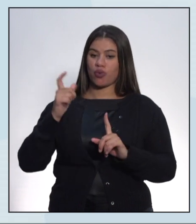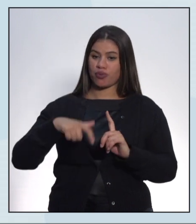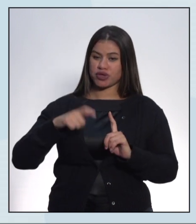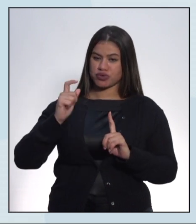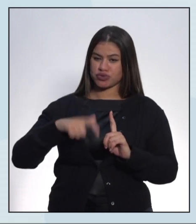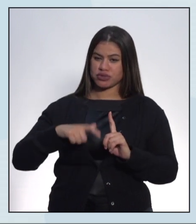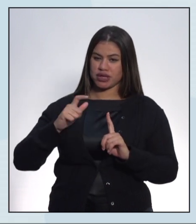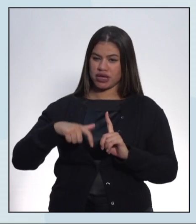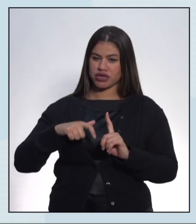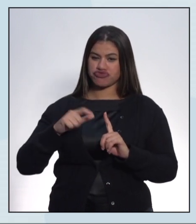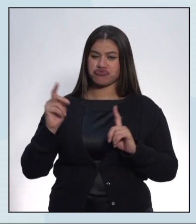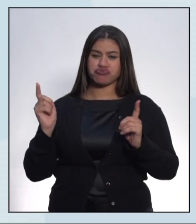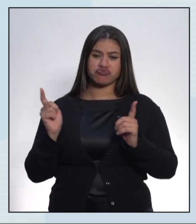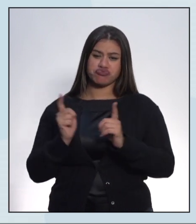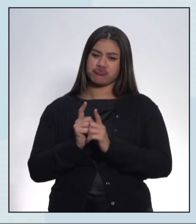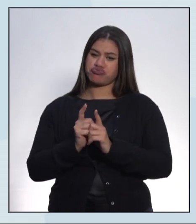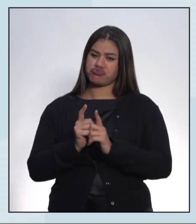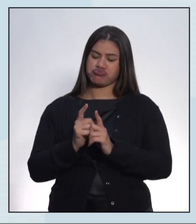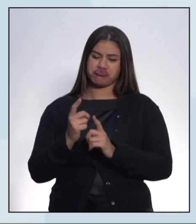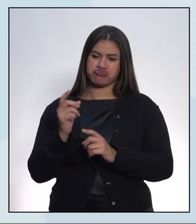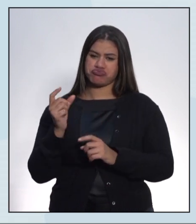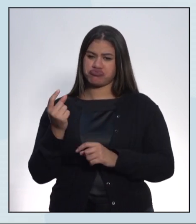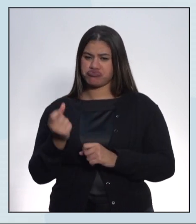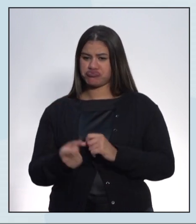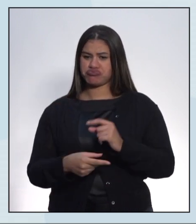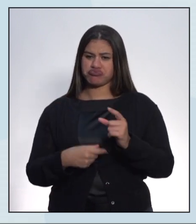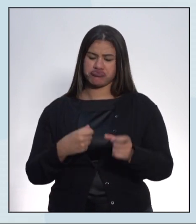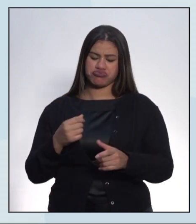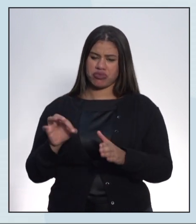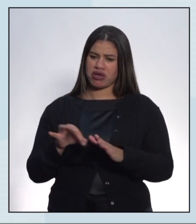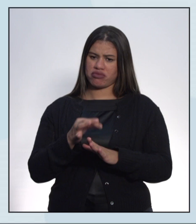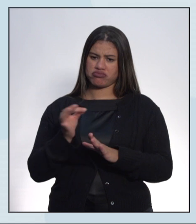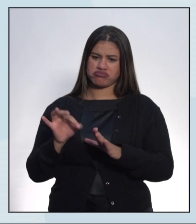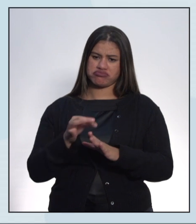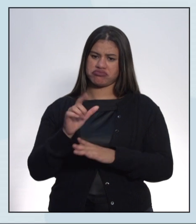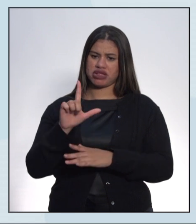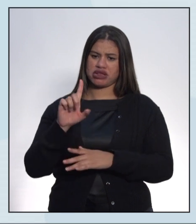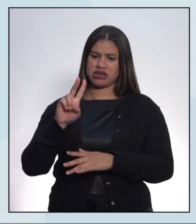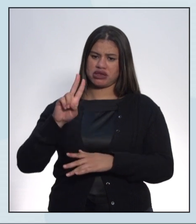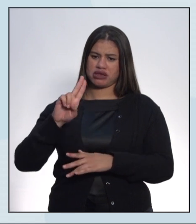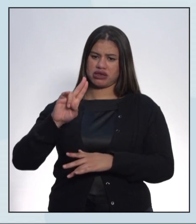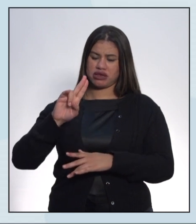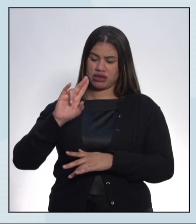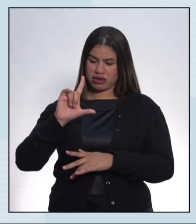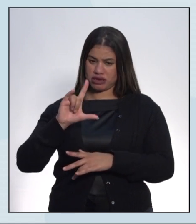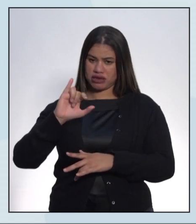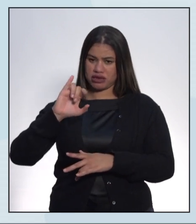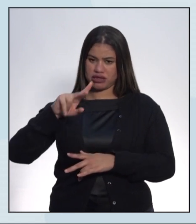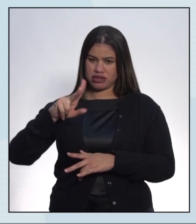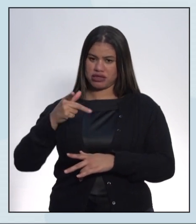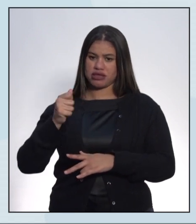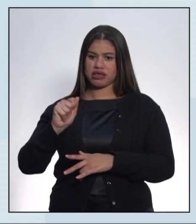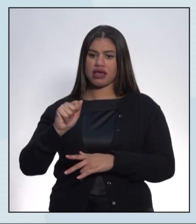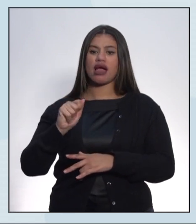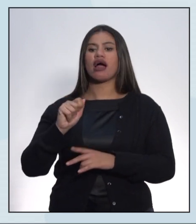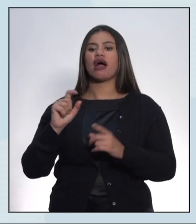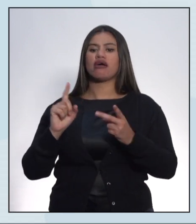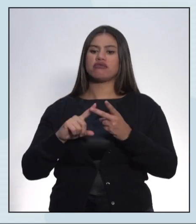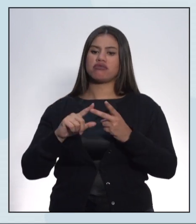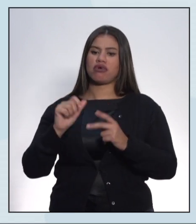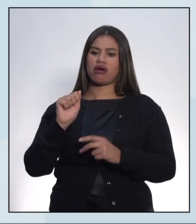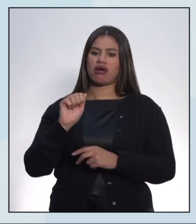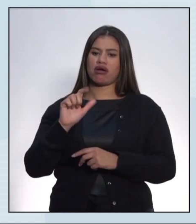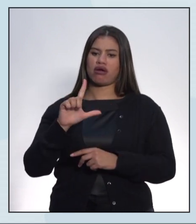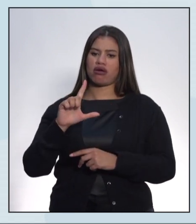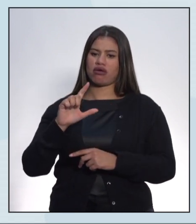bem poucos, muito poucos personagens. Aí, a agulha, a linha, o alfinete, né, e alguns personagens secundários. Não é o espaço